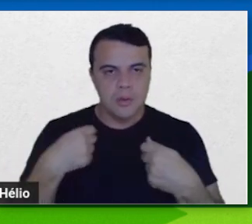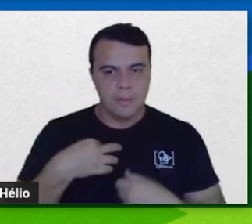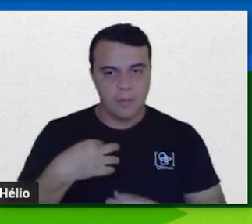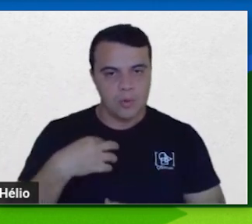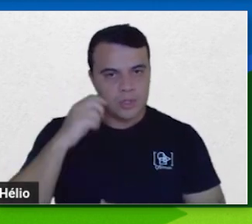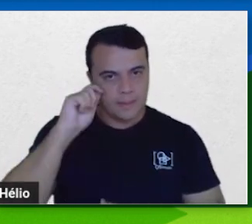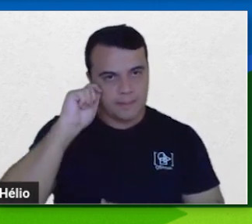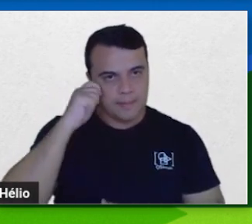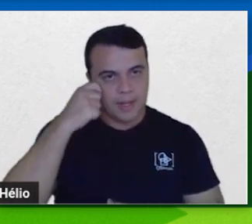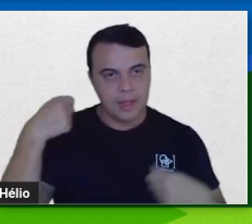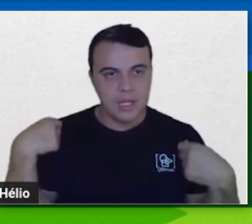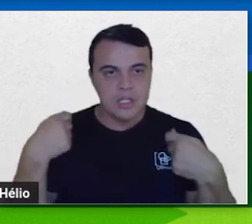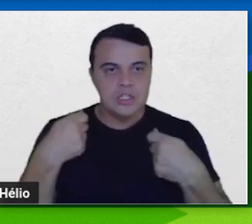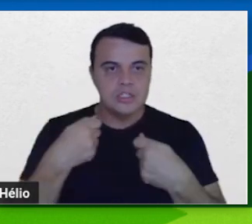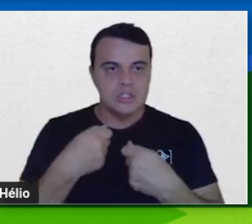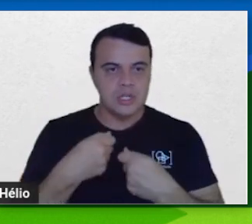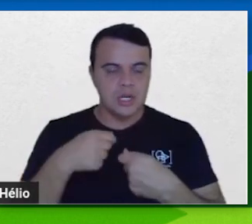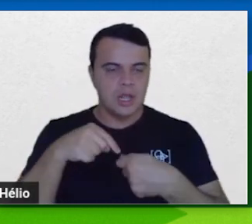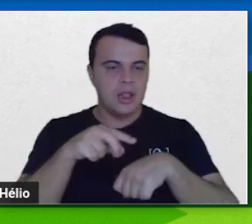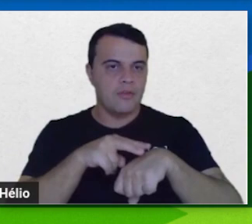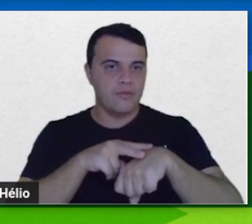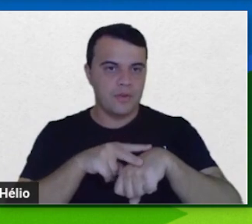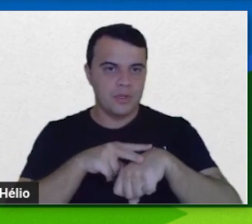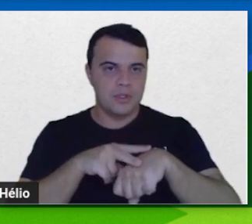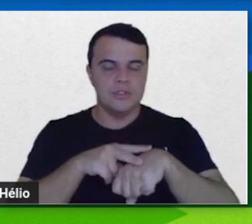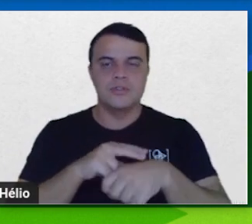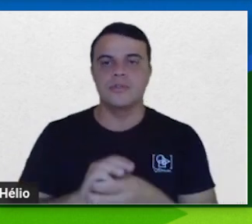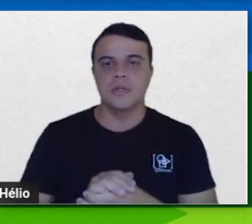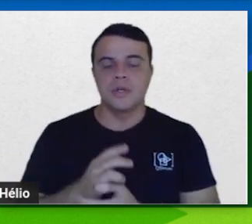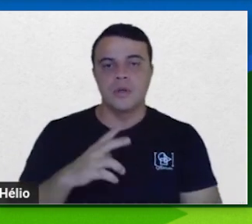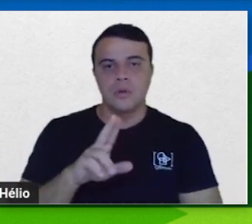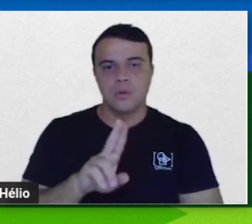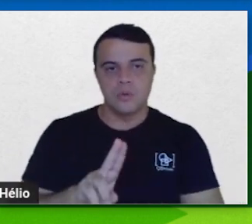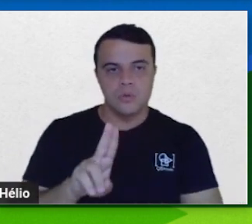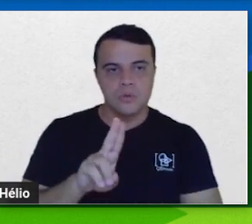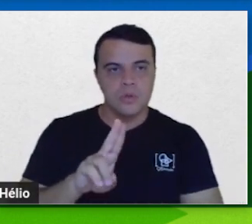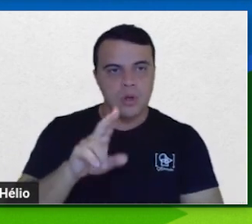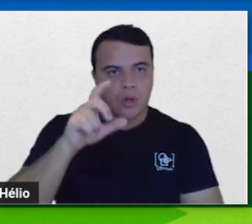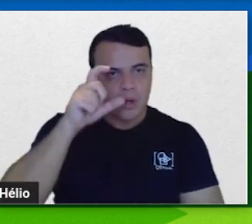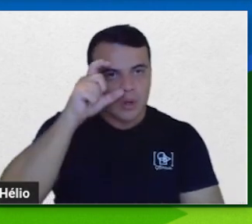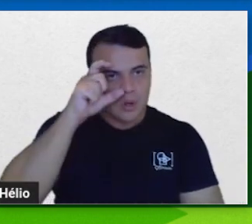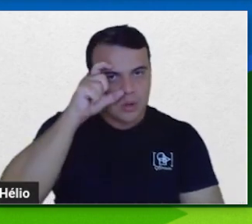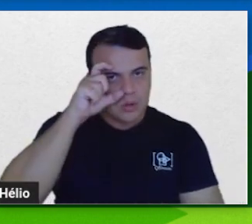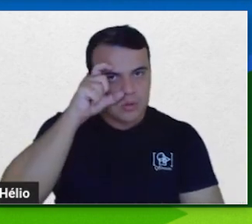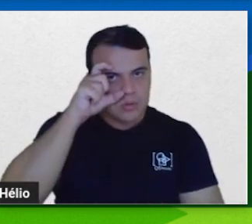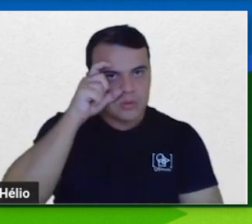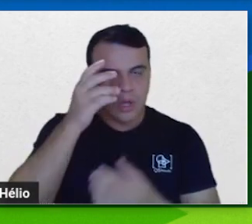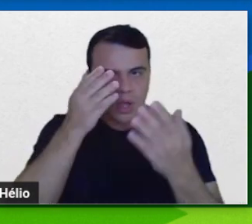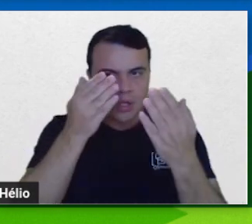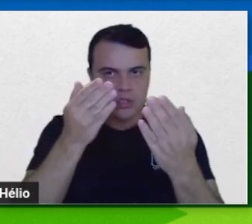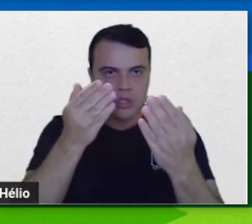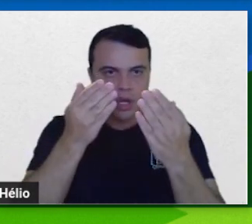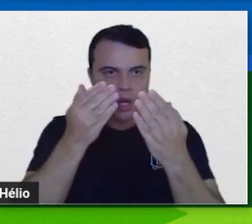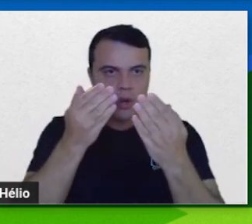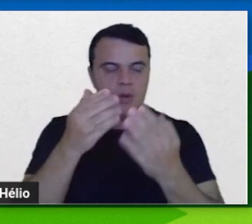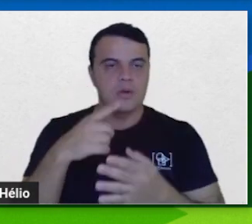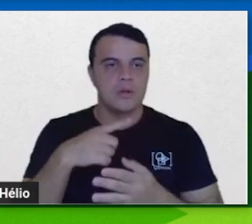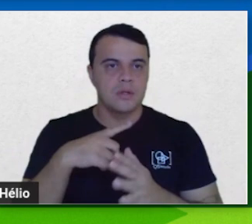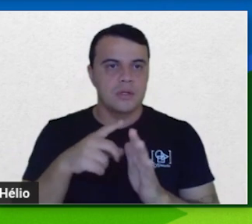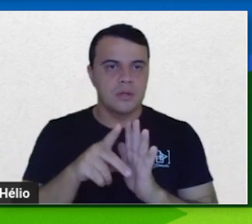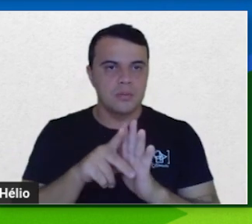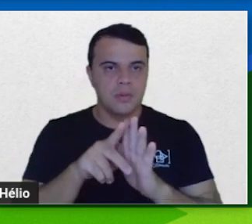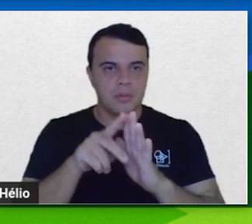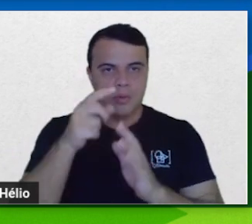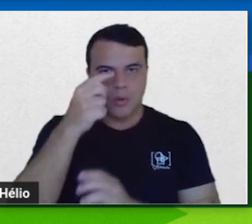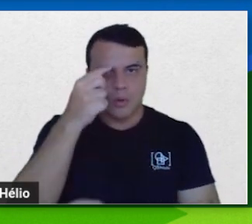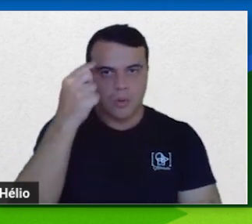por cima uma jaqueta verde. Eu uso um óculos de grau, ele é no formato